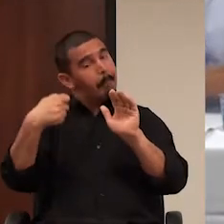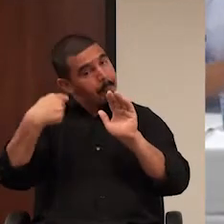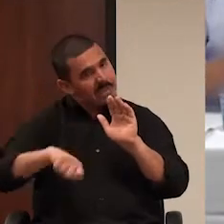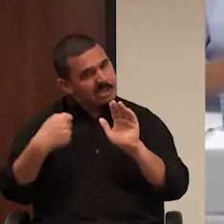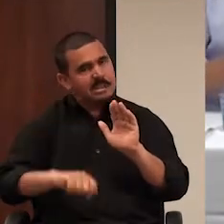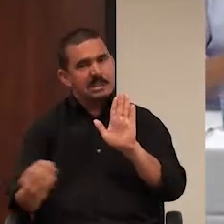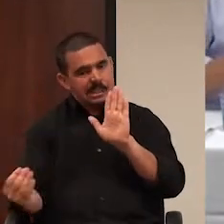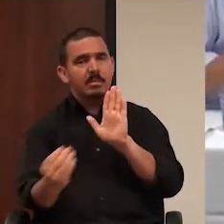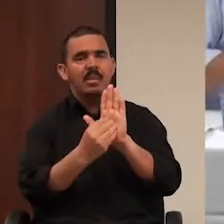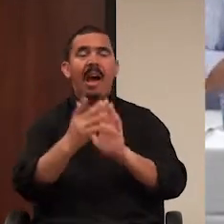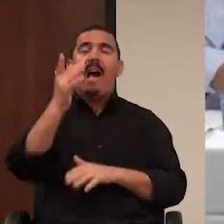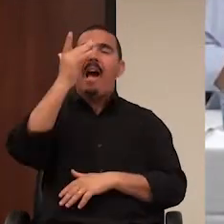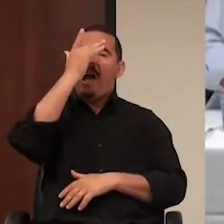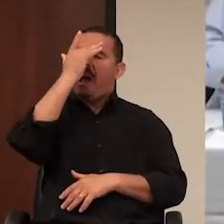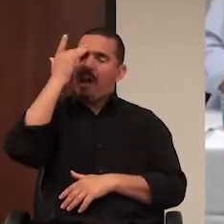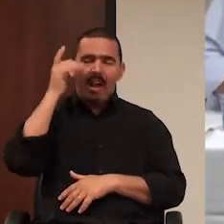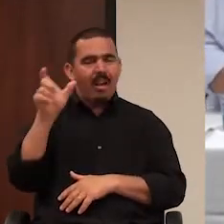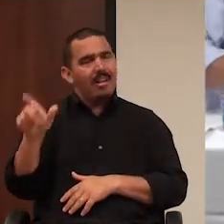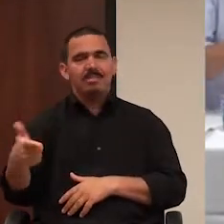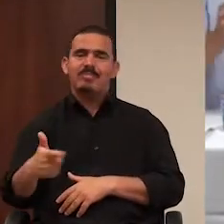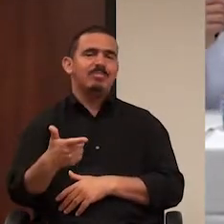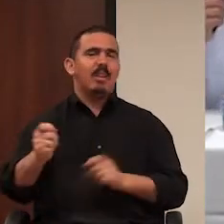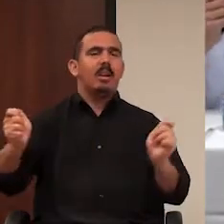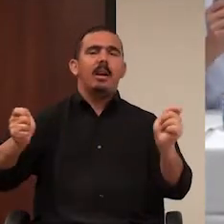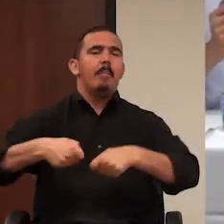ter? Que a pessoa é incapaz de praticar os atos da vida civil.